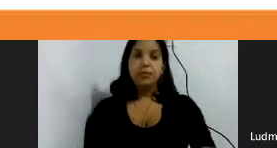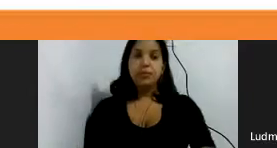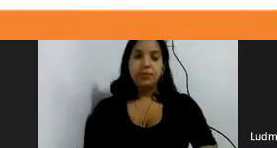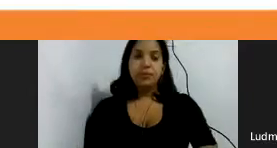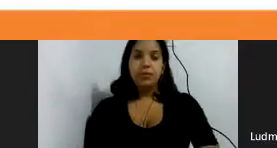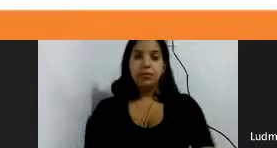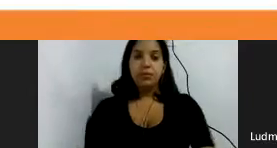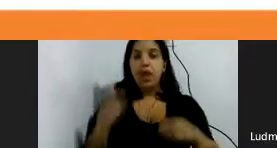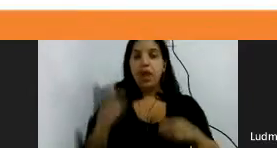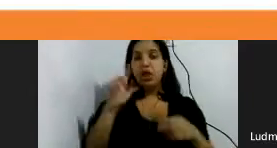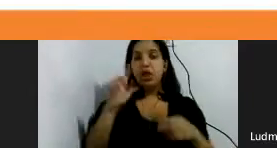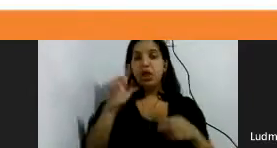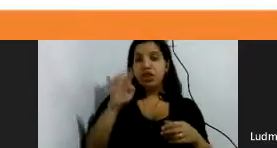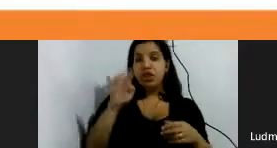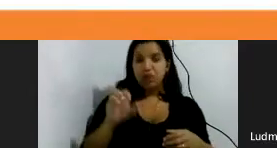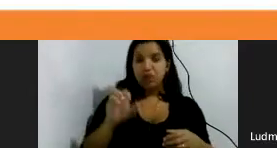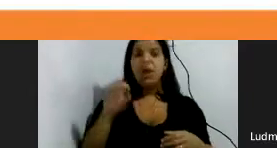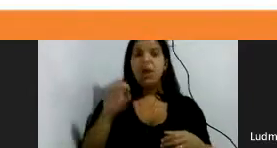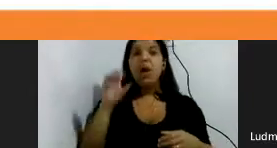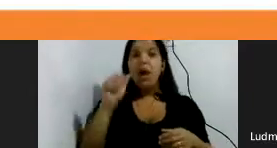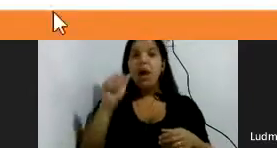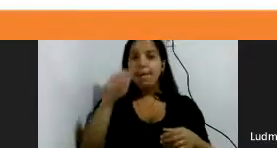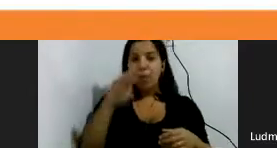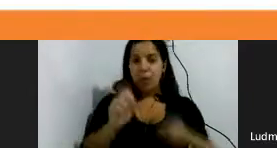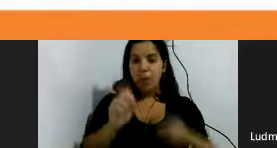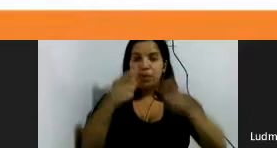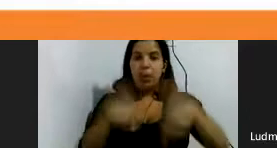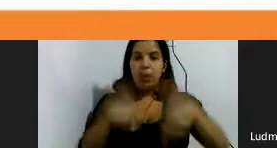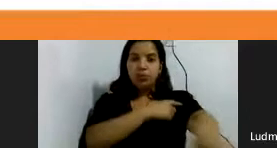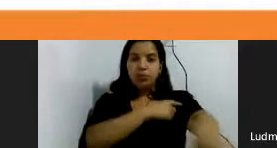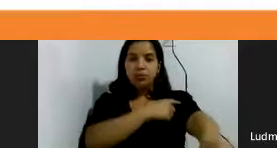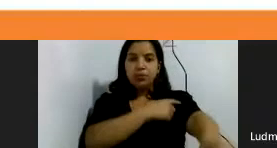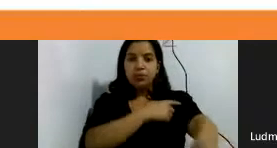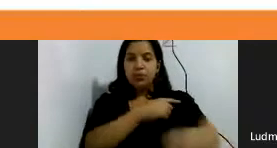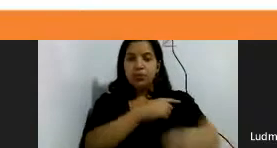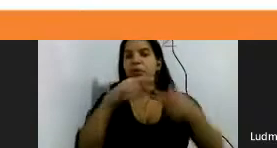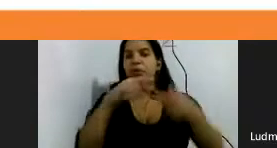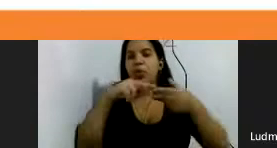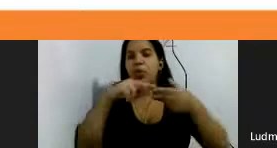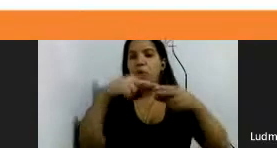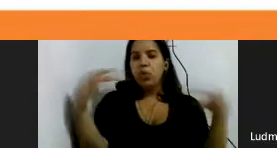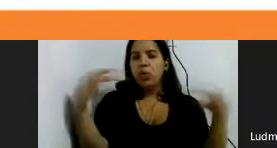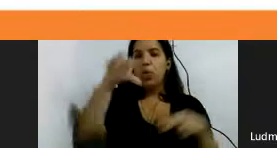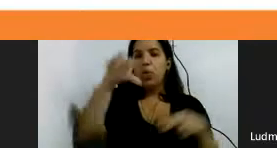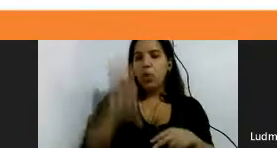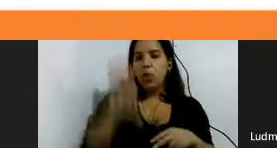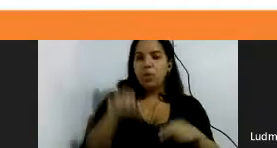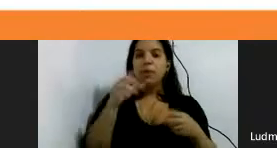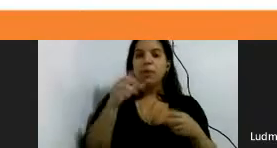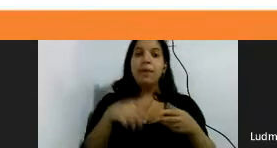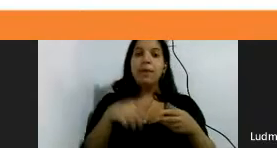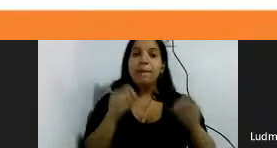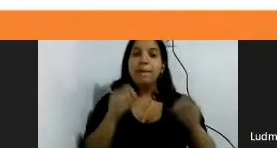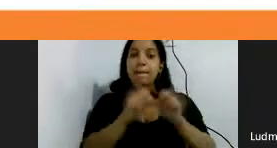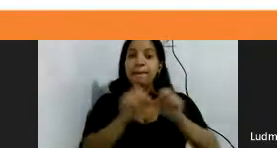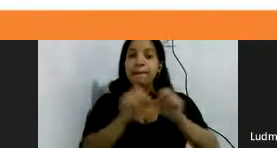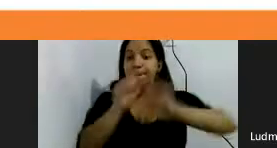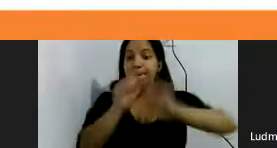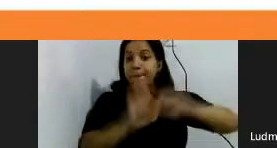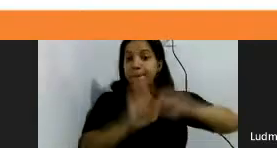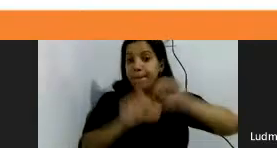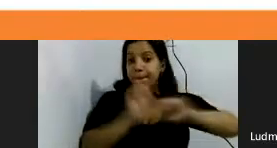Então, os genes ABO ficam localizados no braço longo do cromossomo 9 e ele faz,